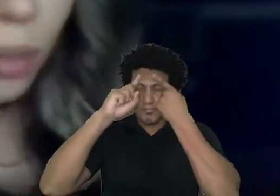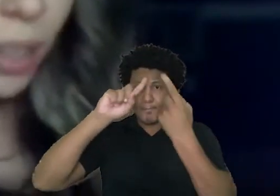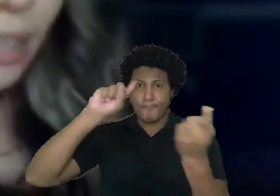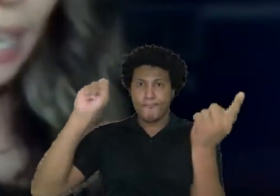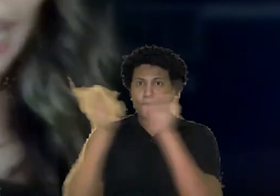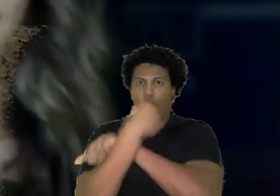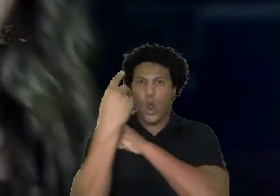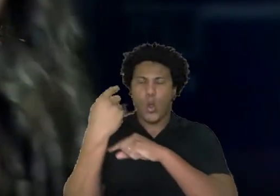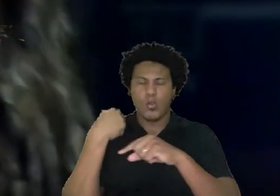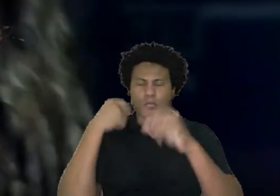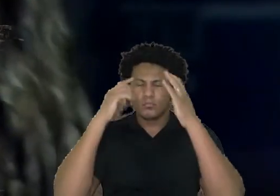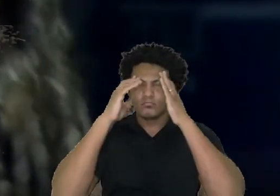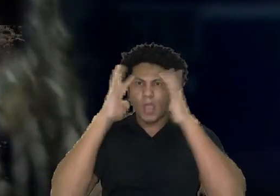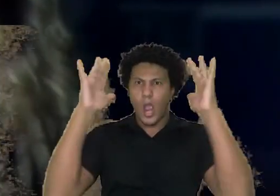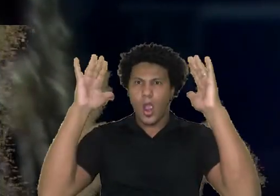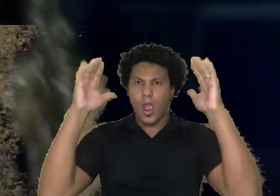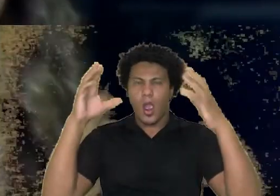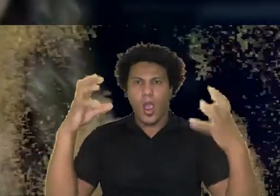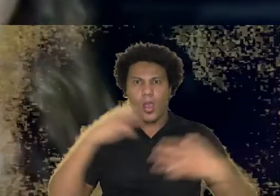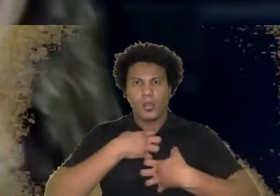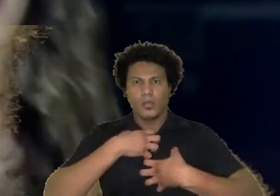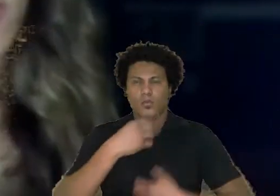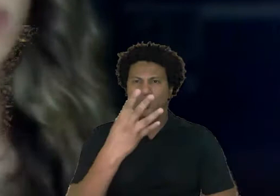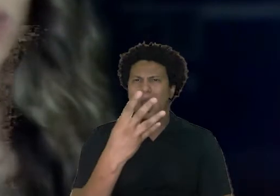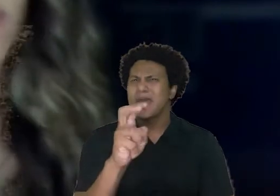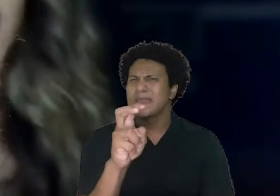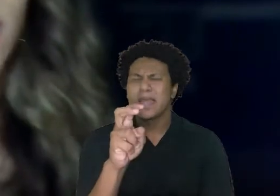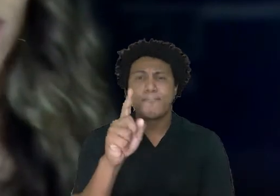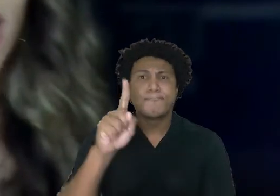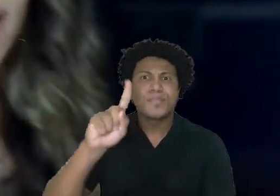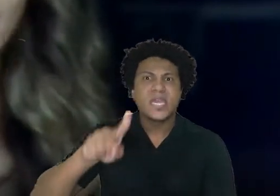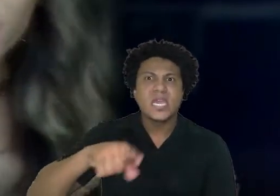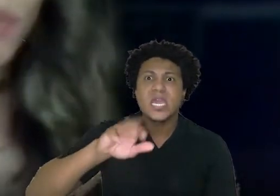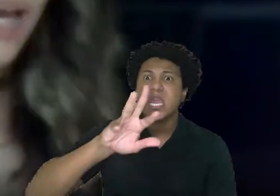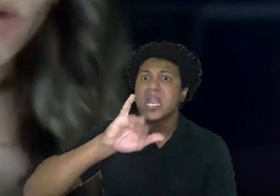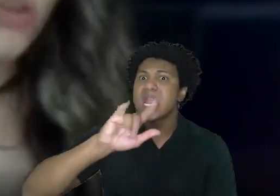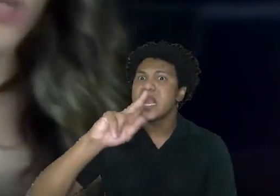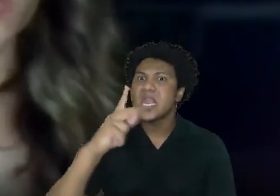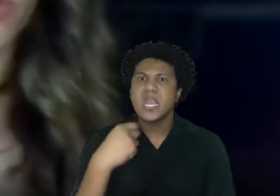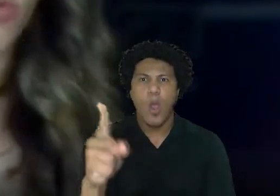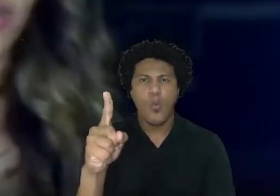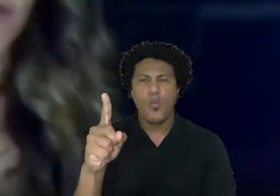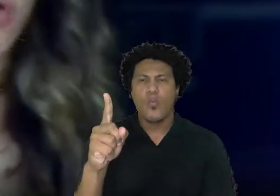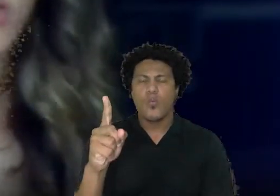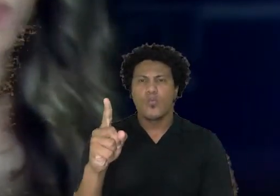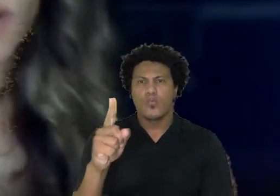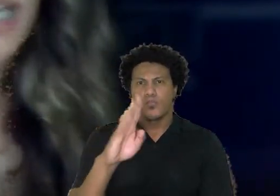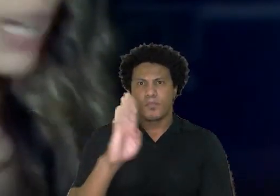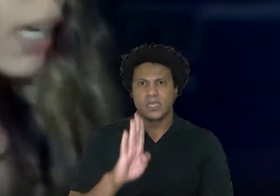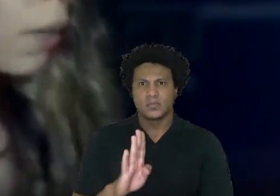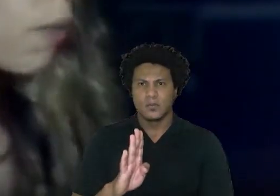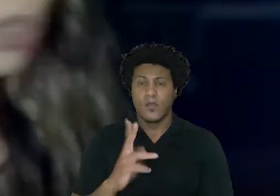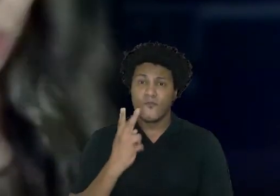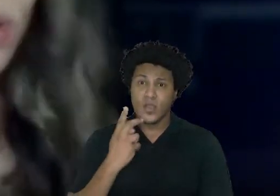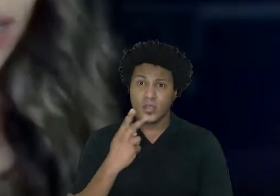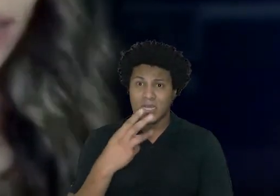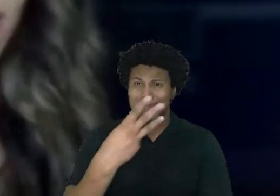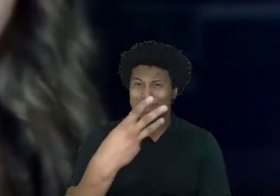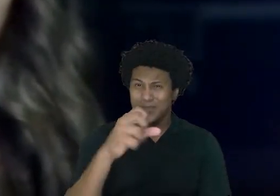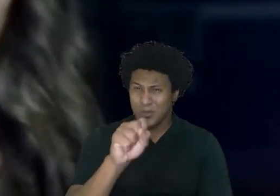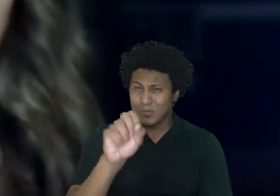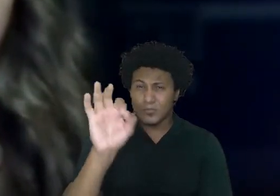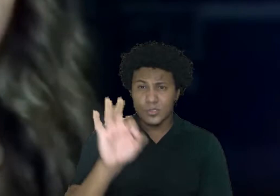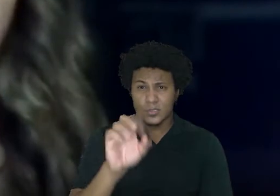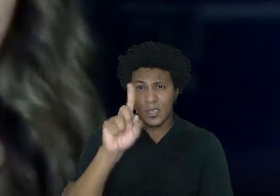um giro na cabeça de qualquer pessoa que conviva com alguém que tem alguma deficiência. Dá um giro, porque é uma outra cultura, é uma outra forma... E somos